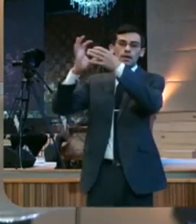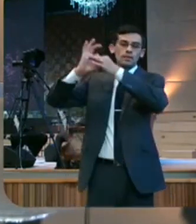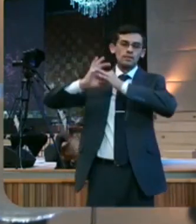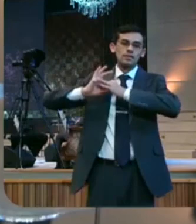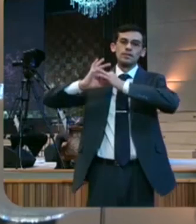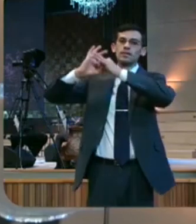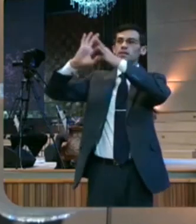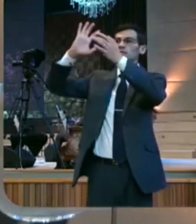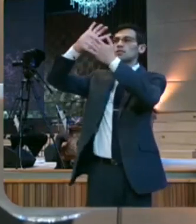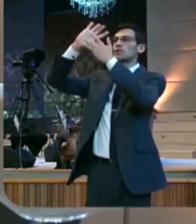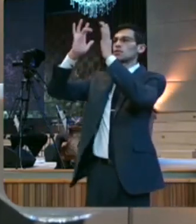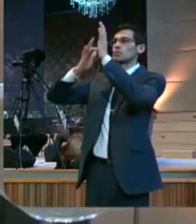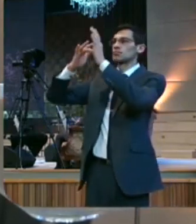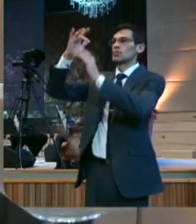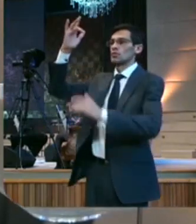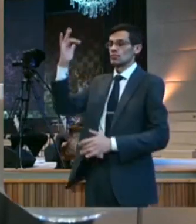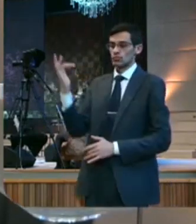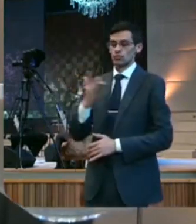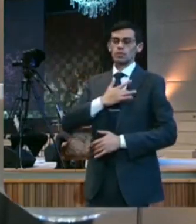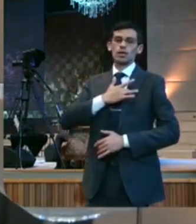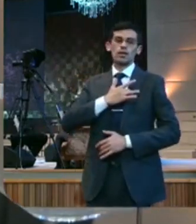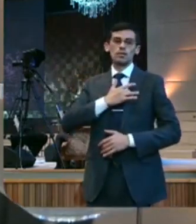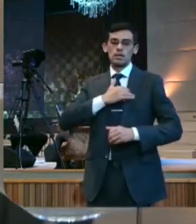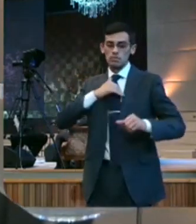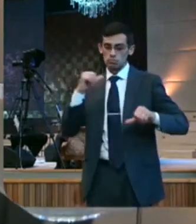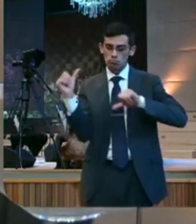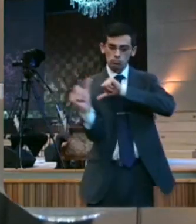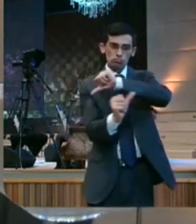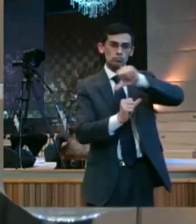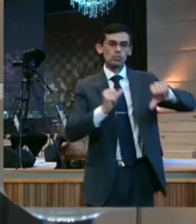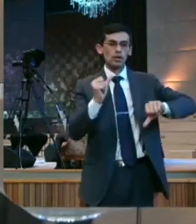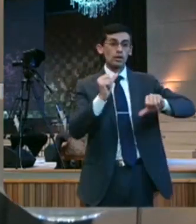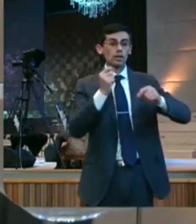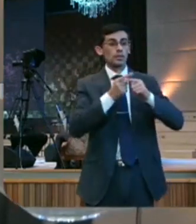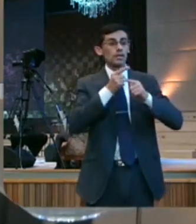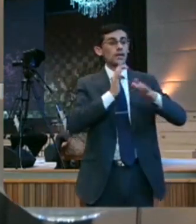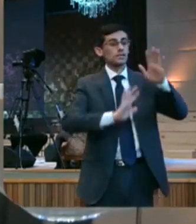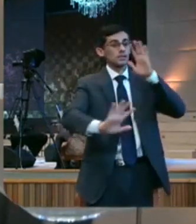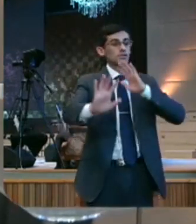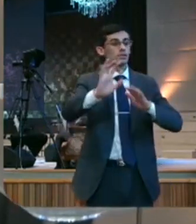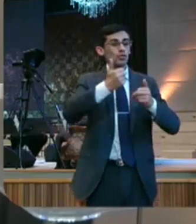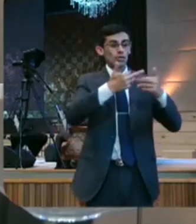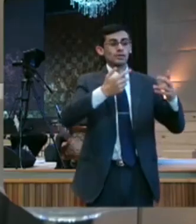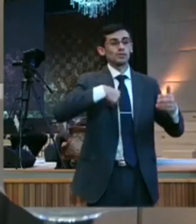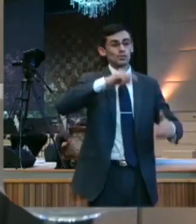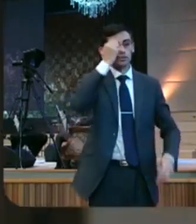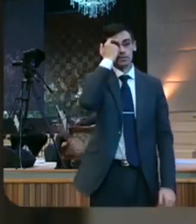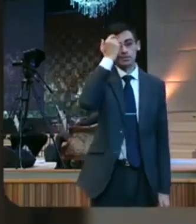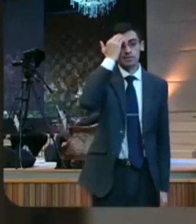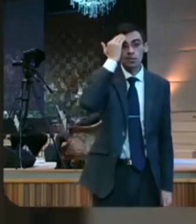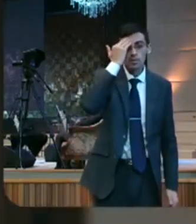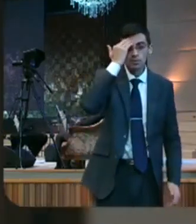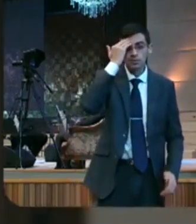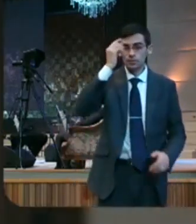nos detalhes da vida, naquilo que você acha que sabe, naquilo que você não sabe.